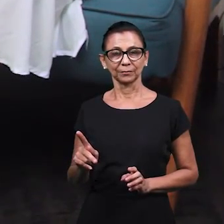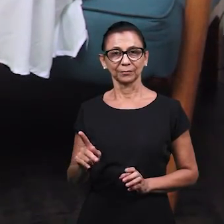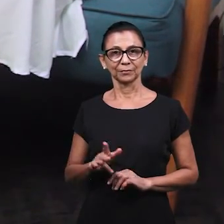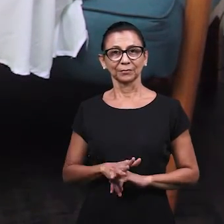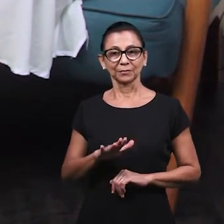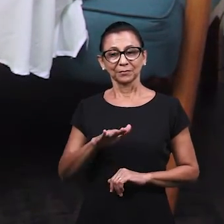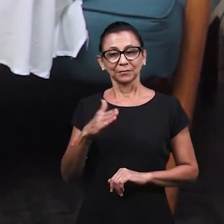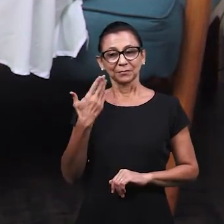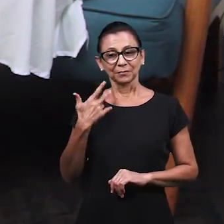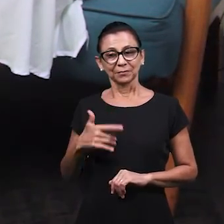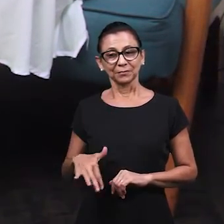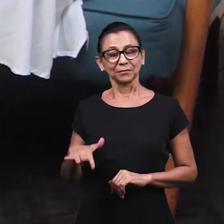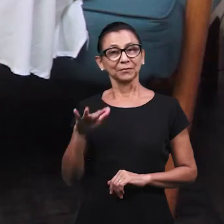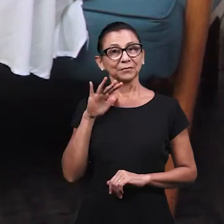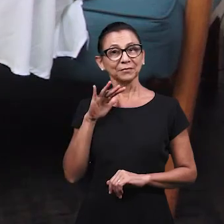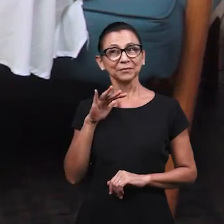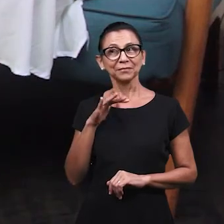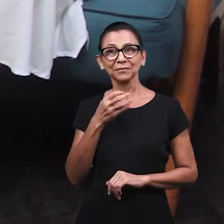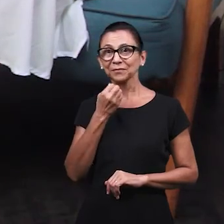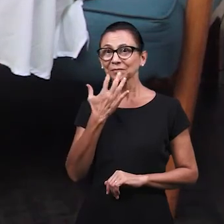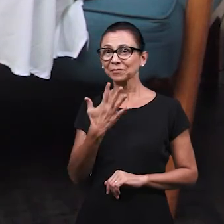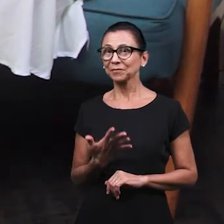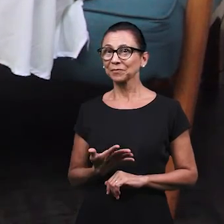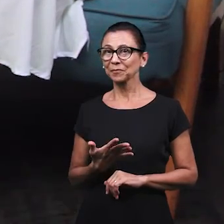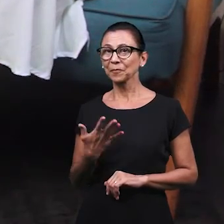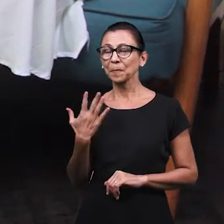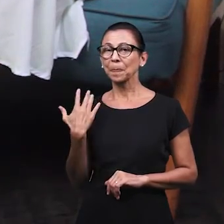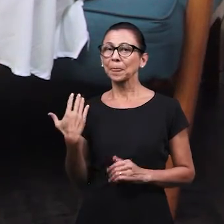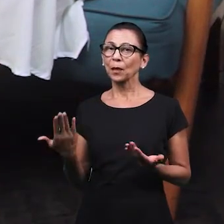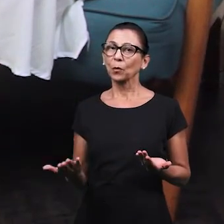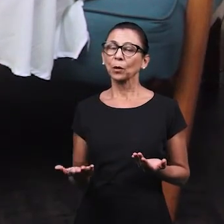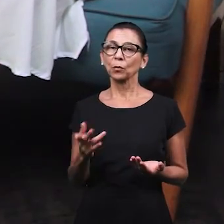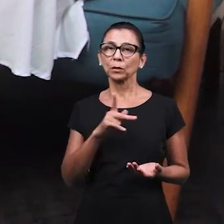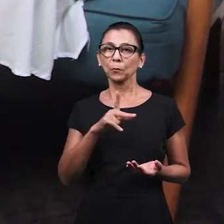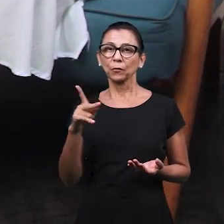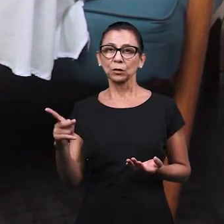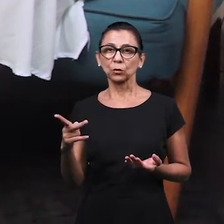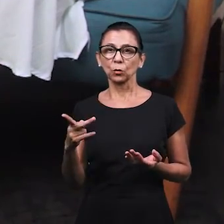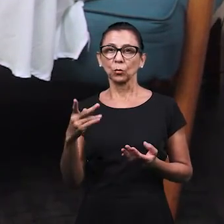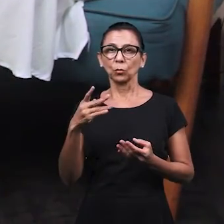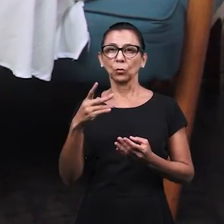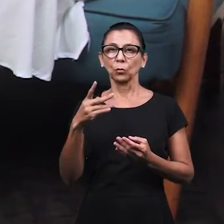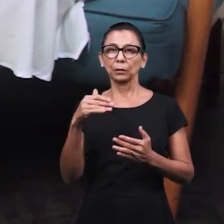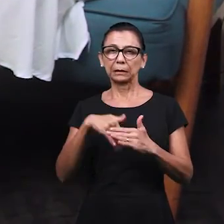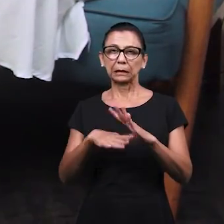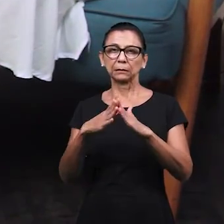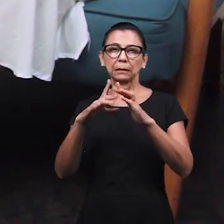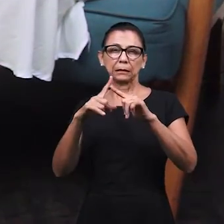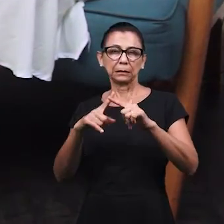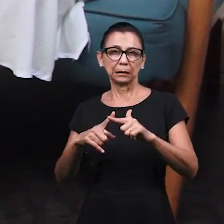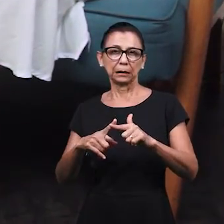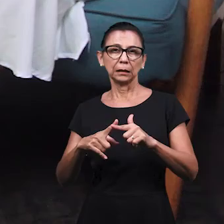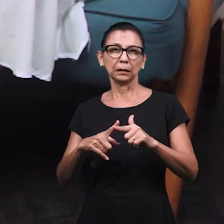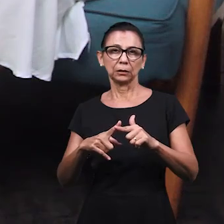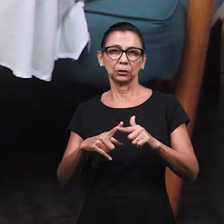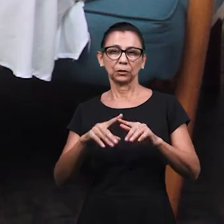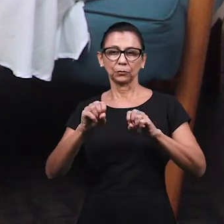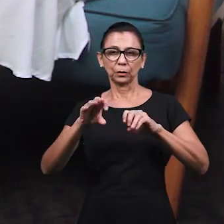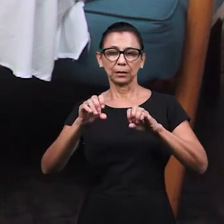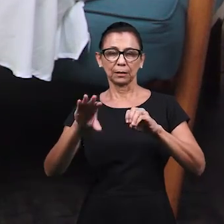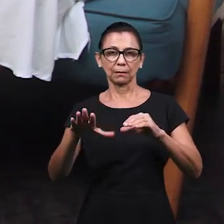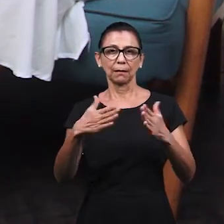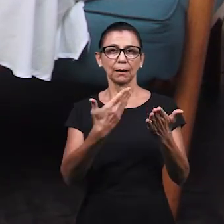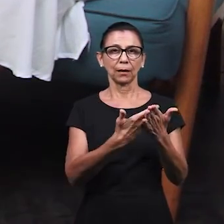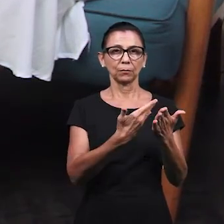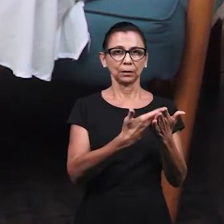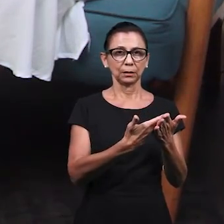vai conhecer a história e no momento em que for feita a aplicação profética dessa história e o contexto doutrinário e tudo